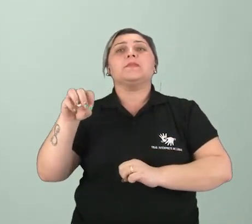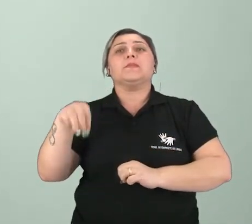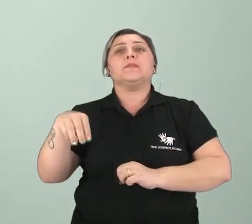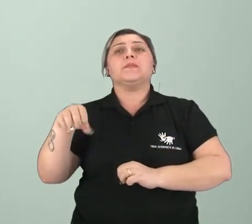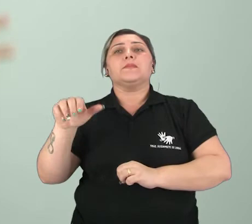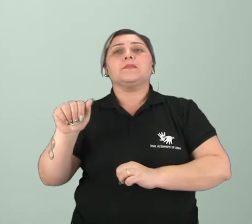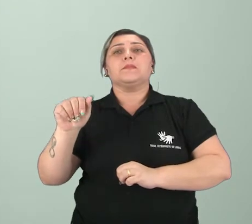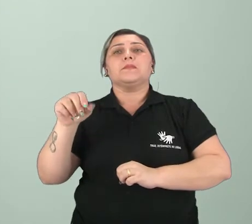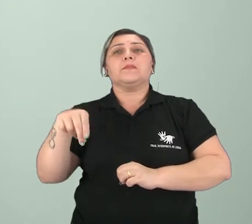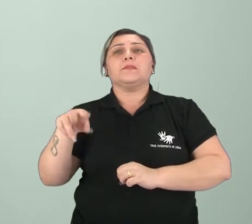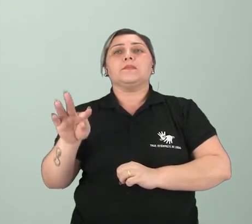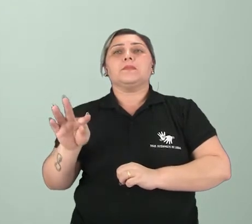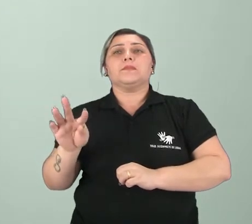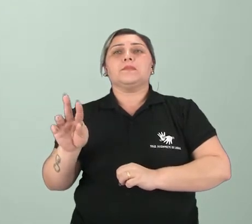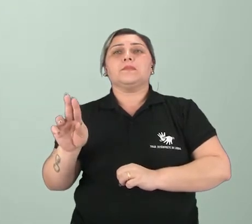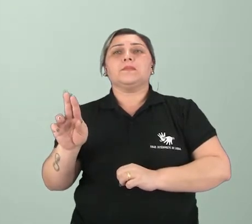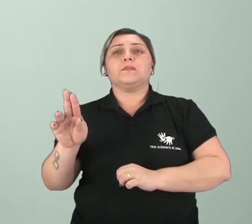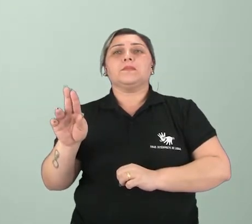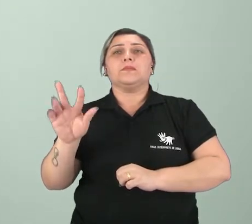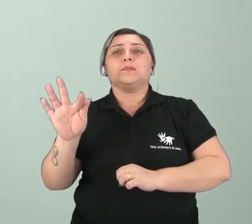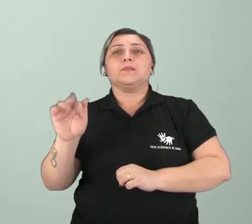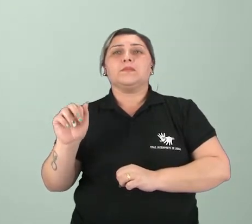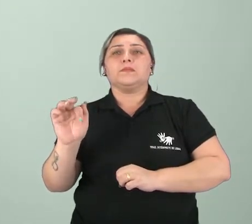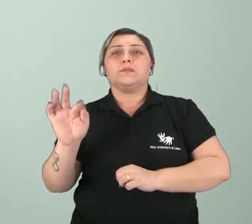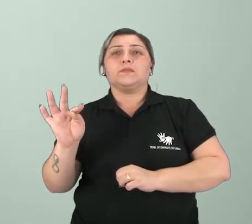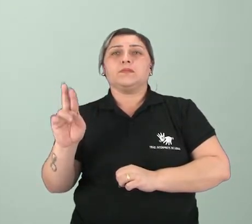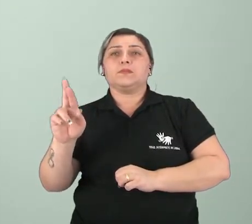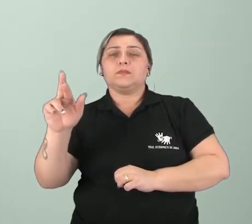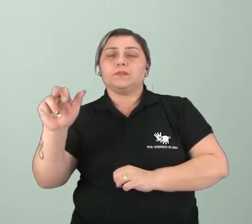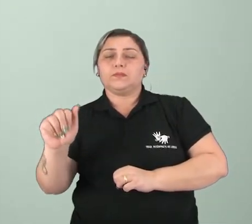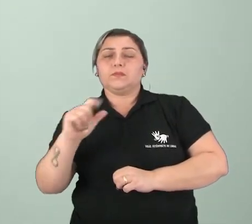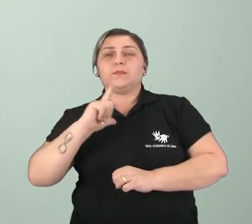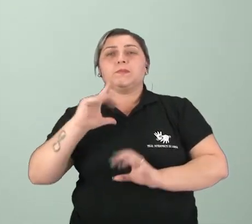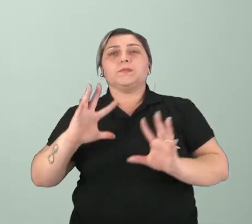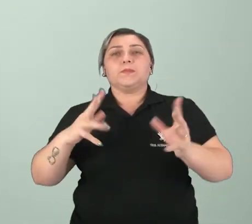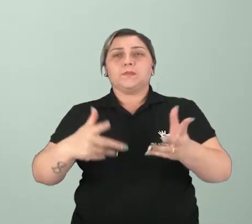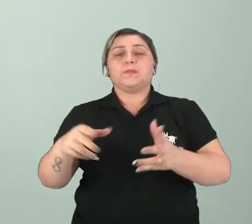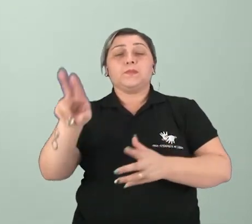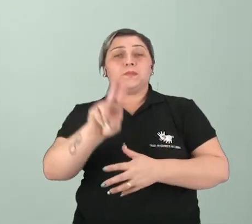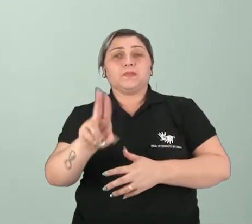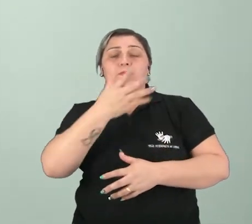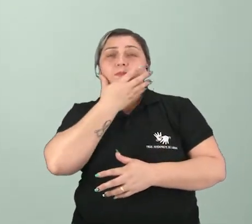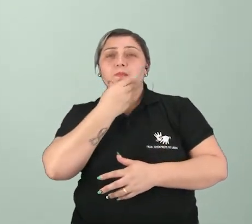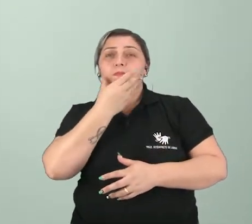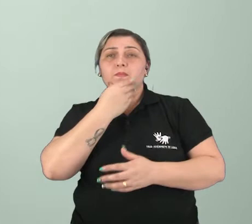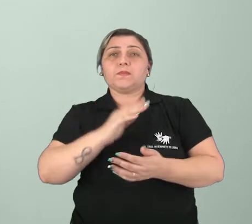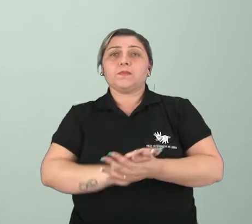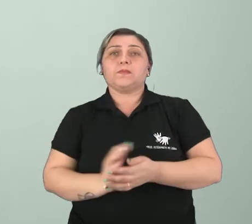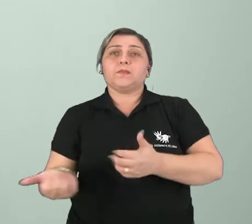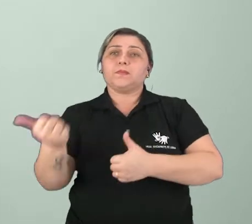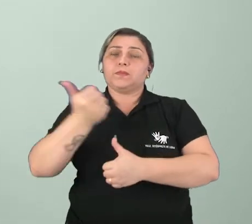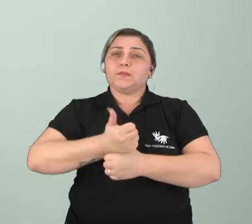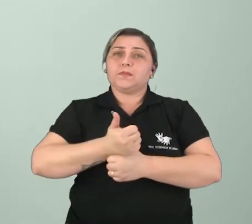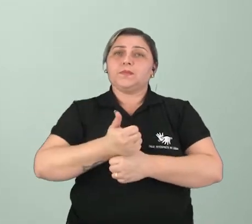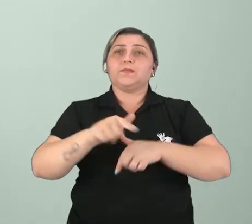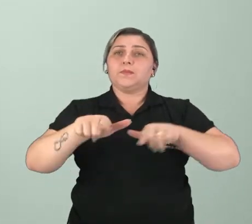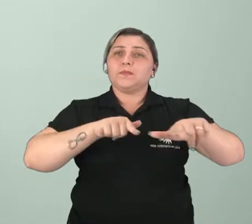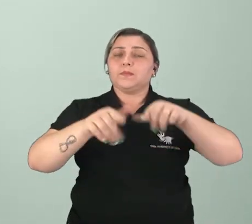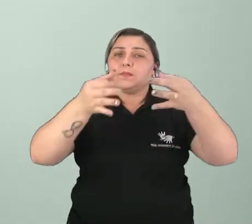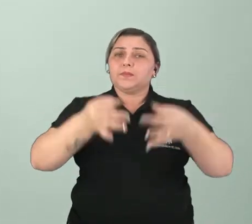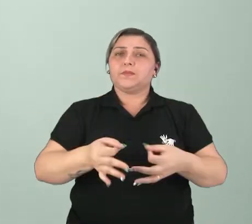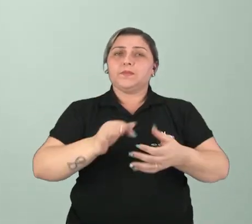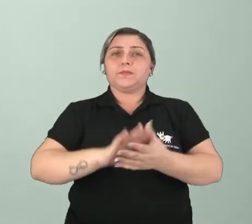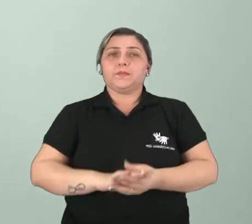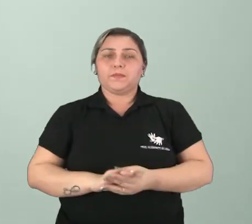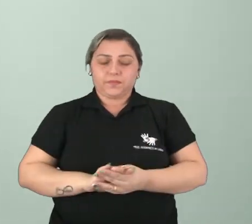onde um proprietário tem uma máquina que vai ser manuseada pelo homem, e aí por último a gente tem a substituição desse trabalho,